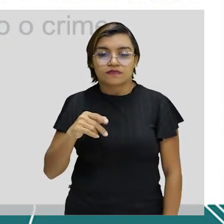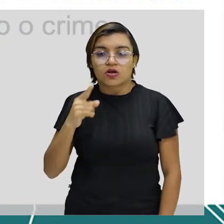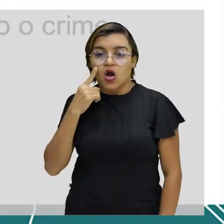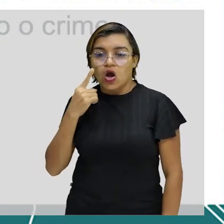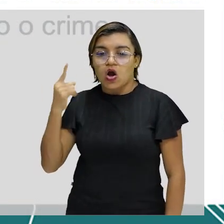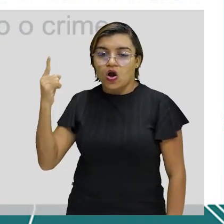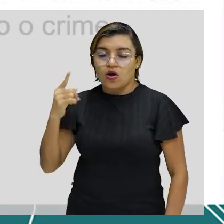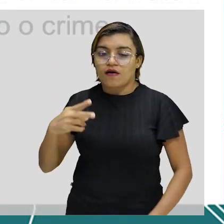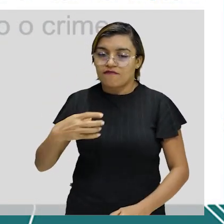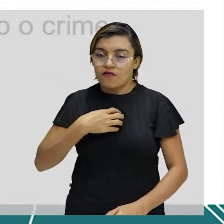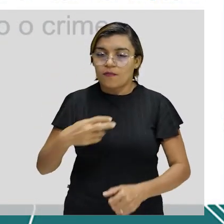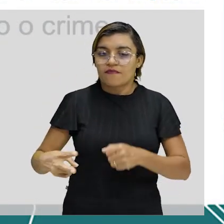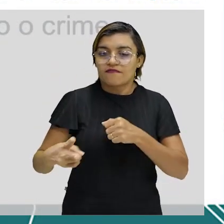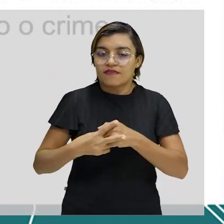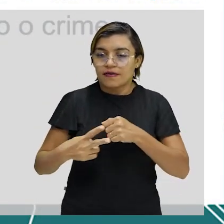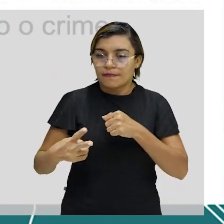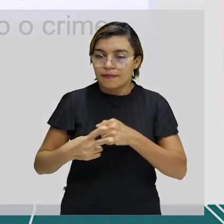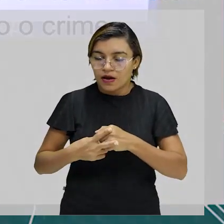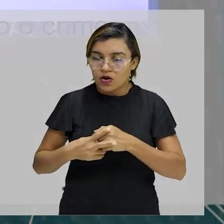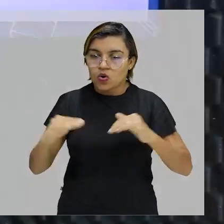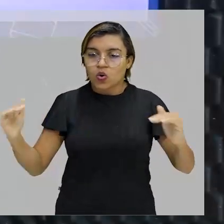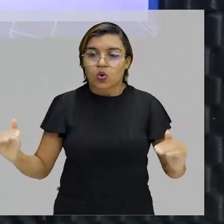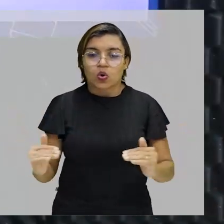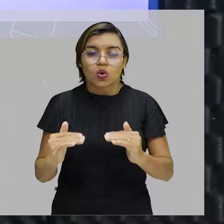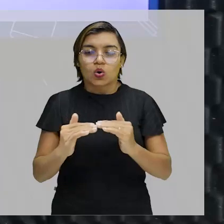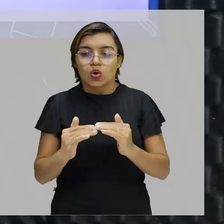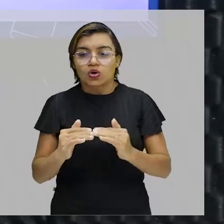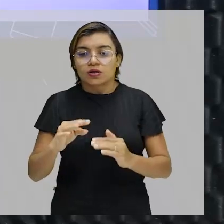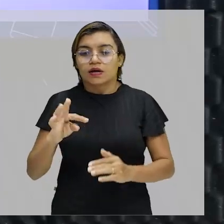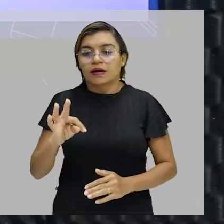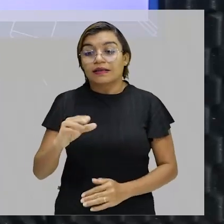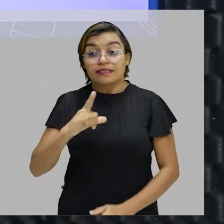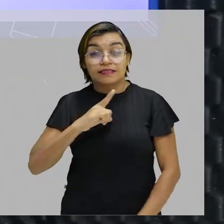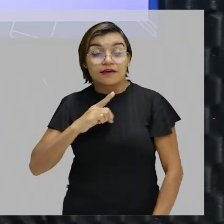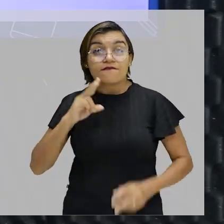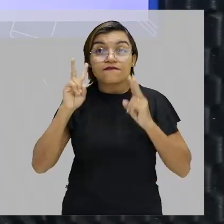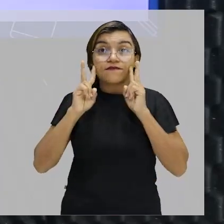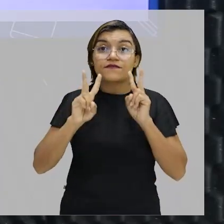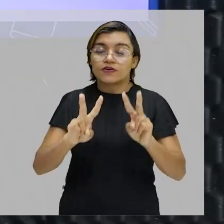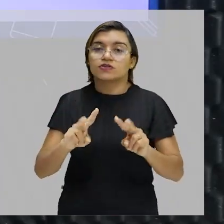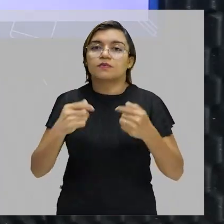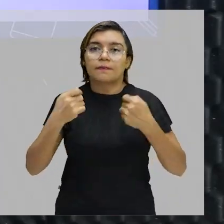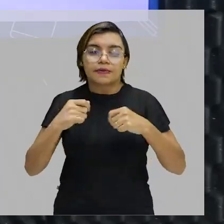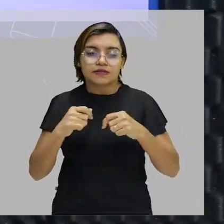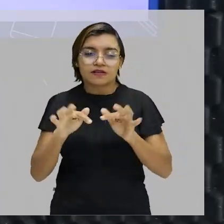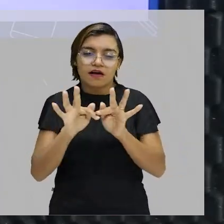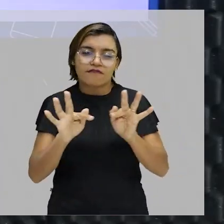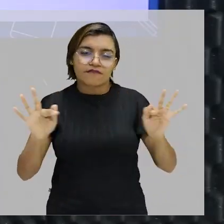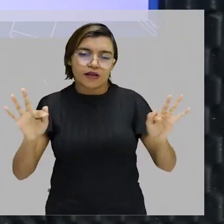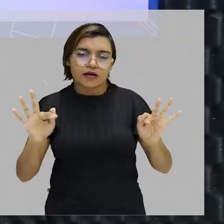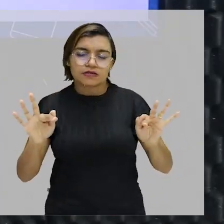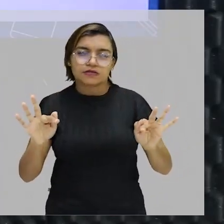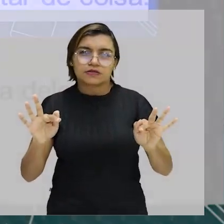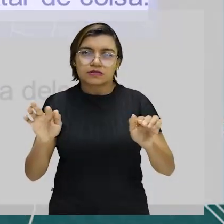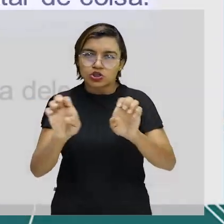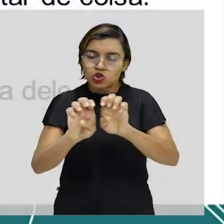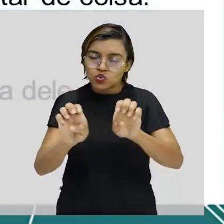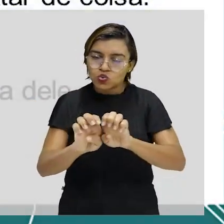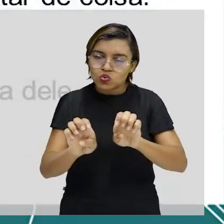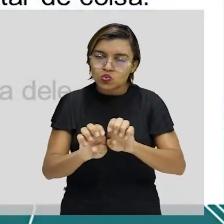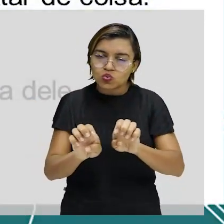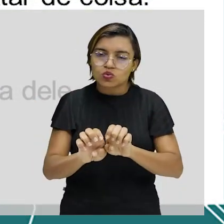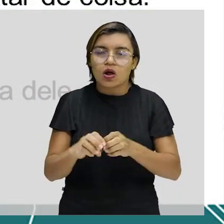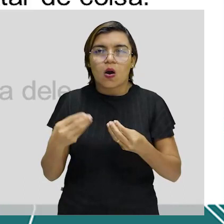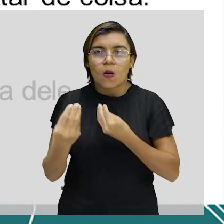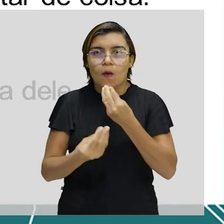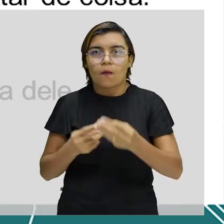forma verbal tiver equivalente ao tenha visto. Tomem cuidado para não errarem na hora de fazer essa construção, tá bom?